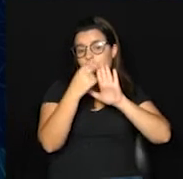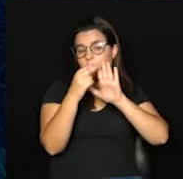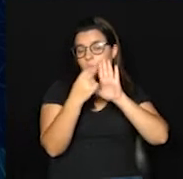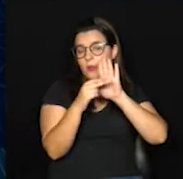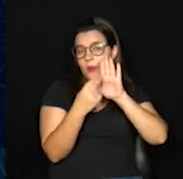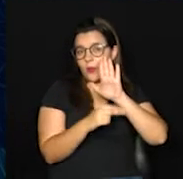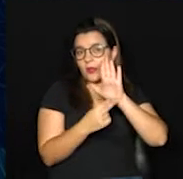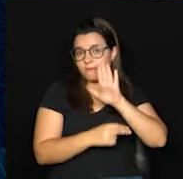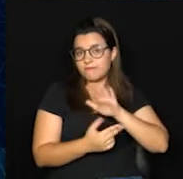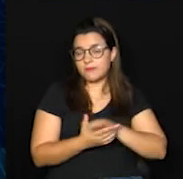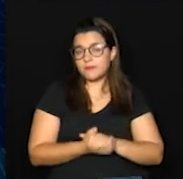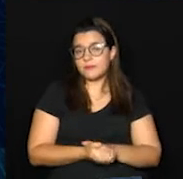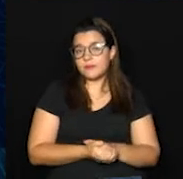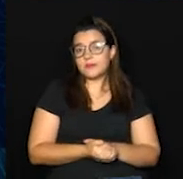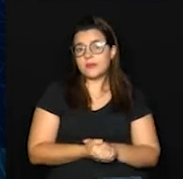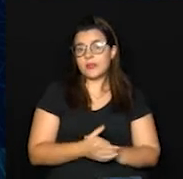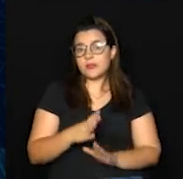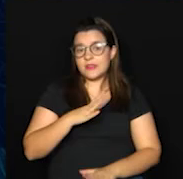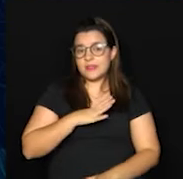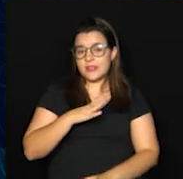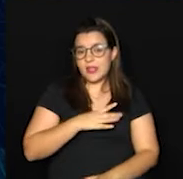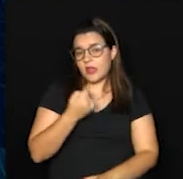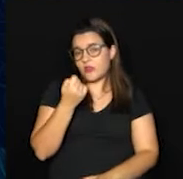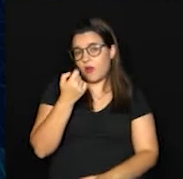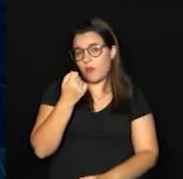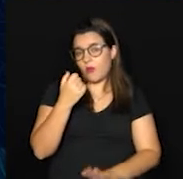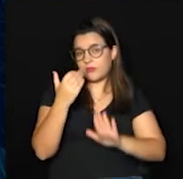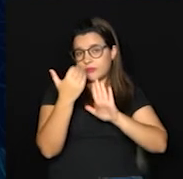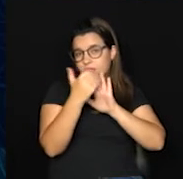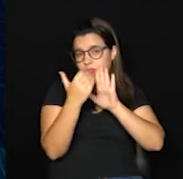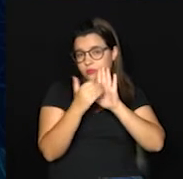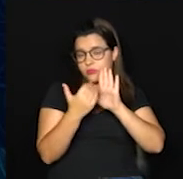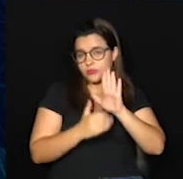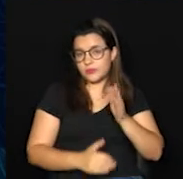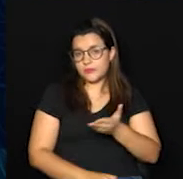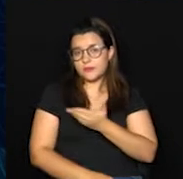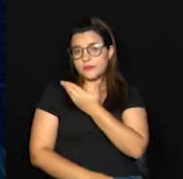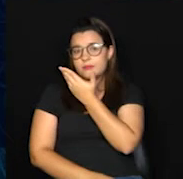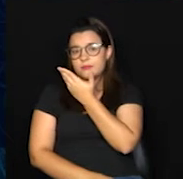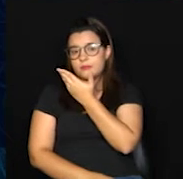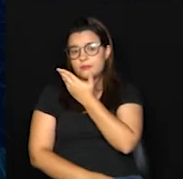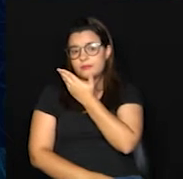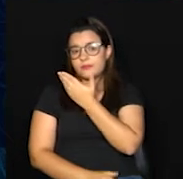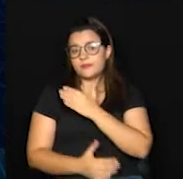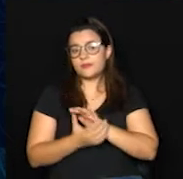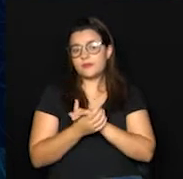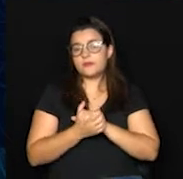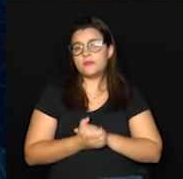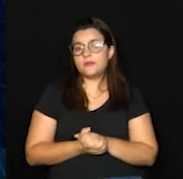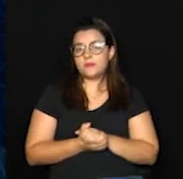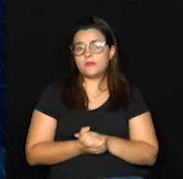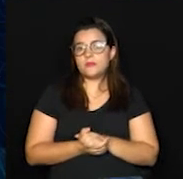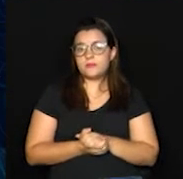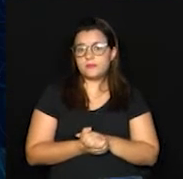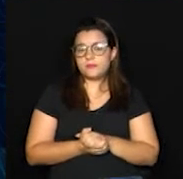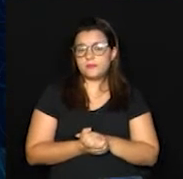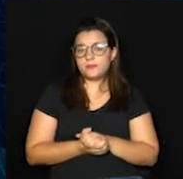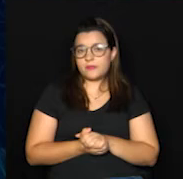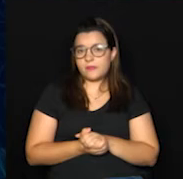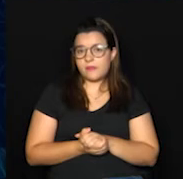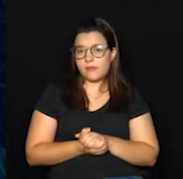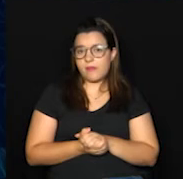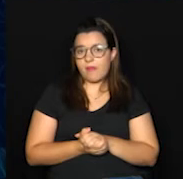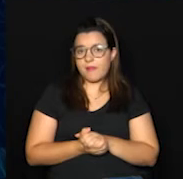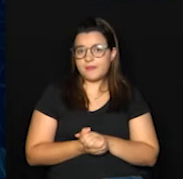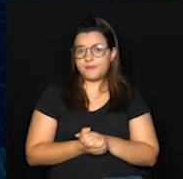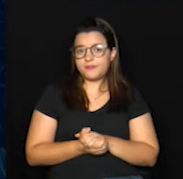Coelho, Santo Antônio de Posse, Pedreira, Olambra e Morungaba, que tem o menor registro, que é de 173